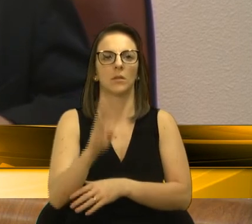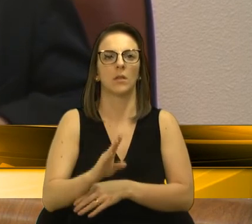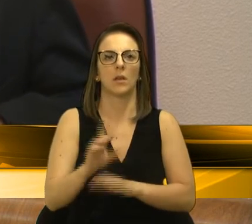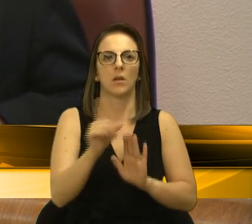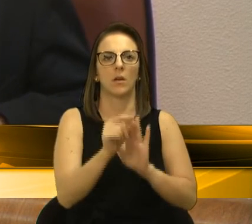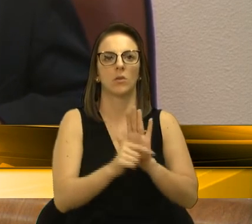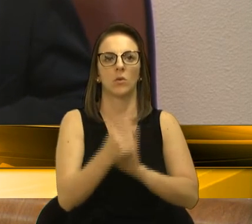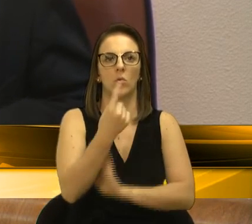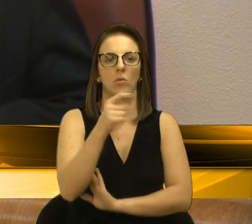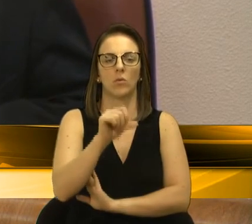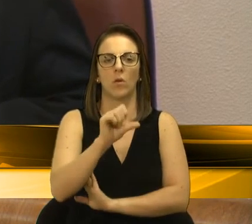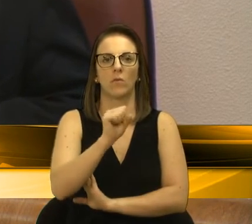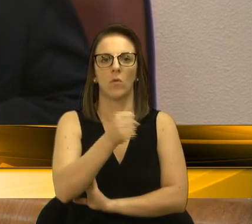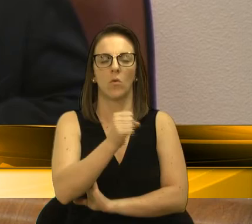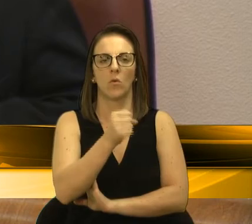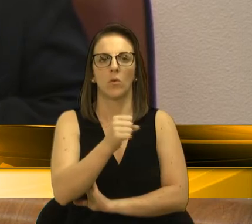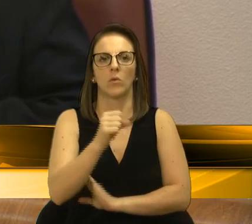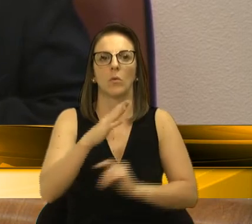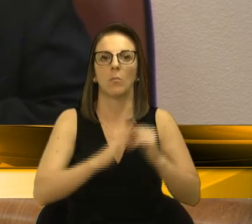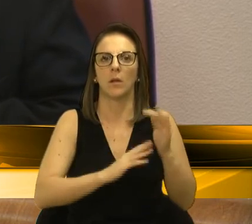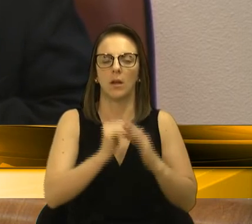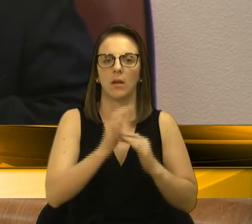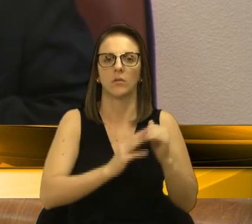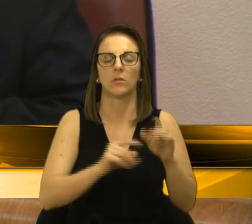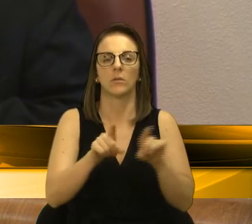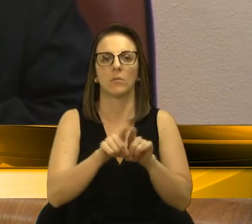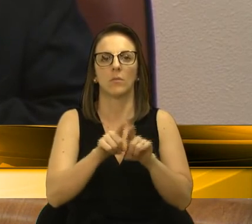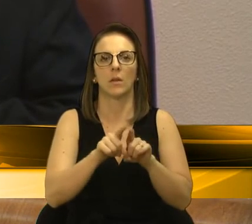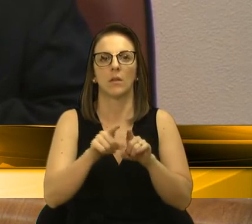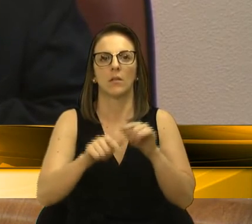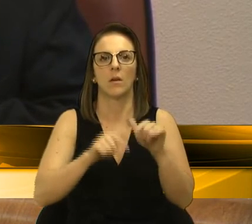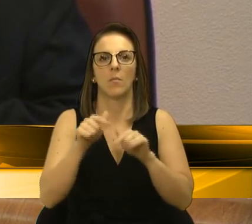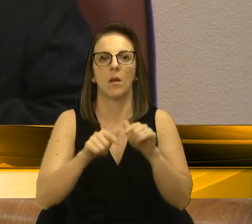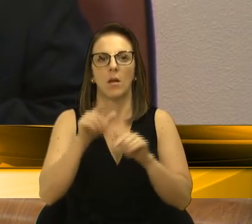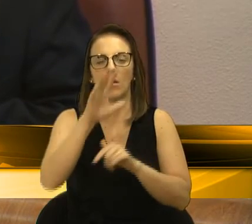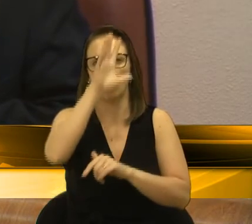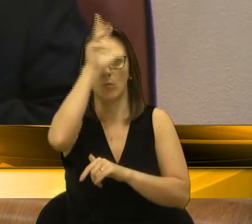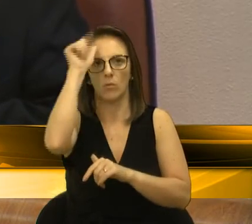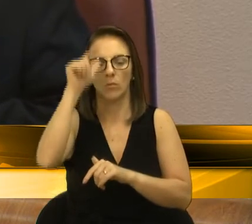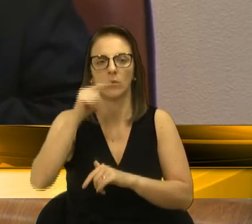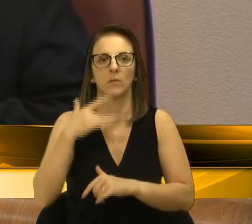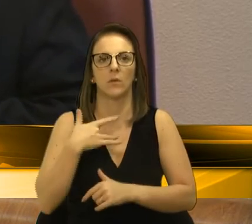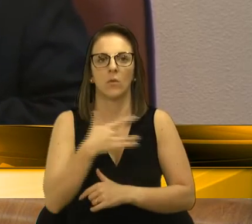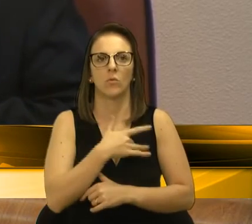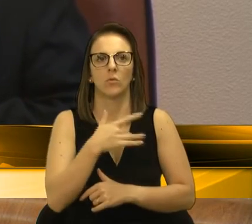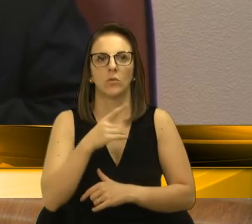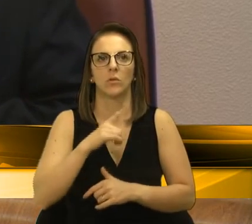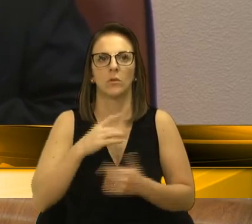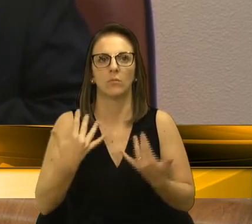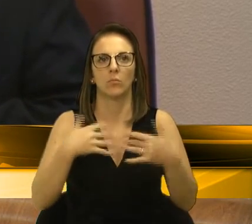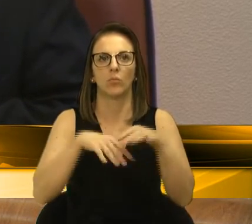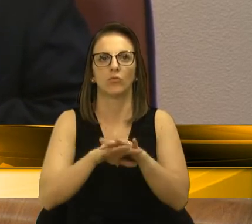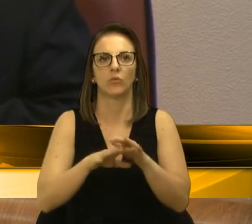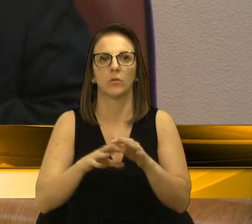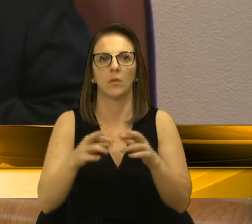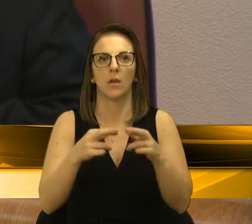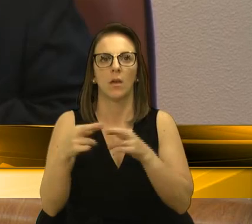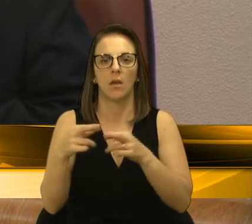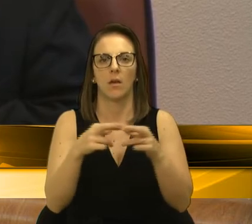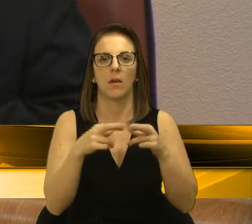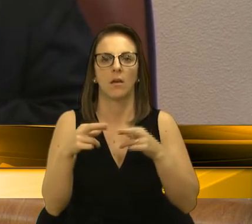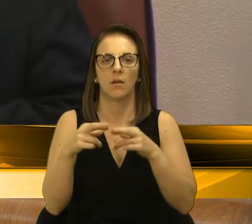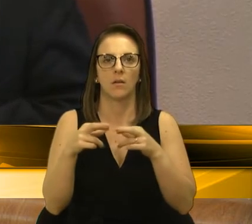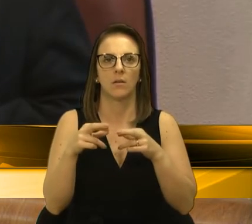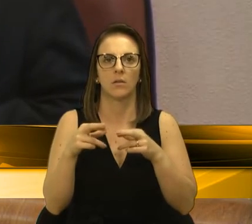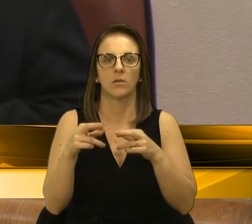As ações e serviços públicos de saúde integram uma rede regionalizada e